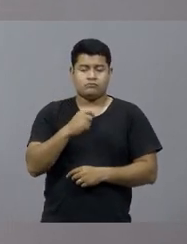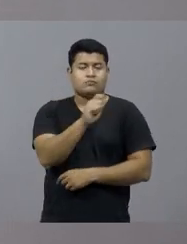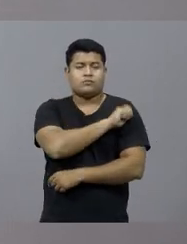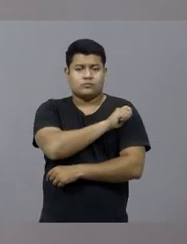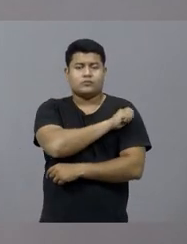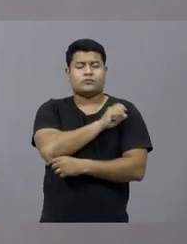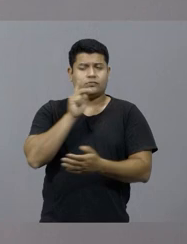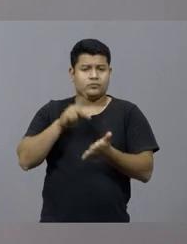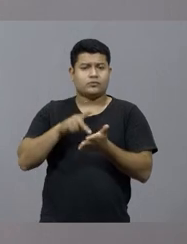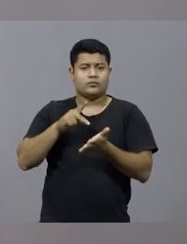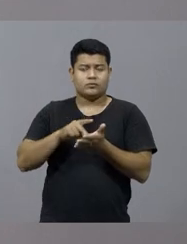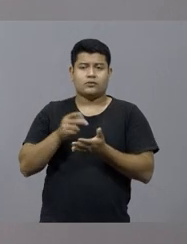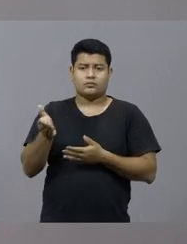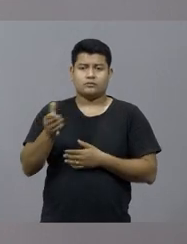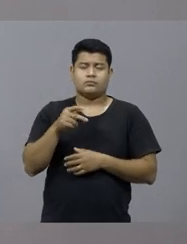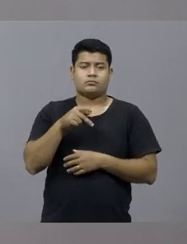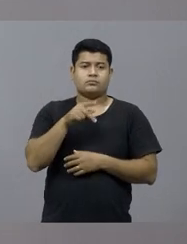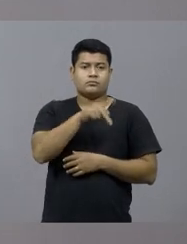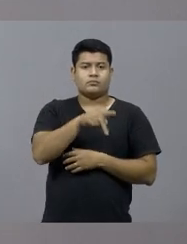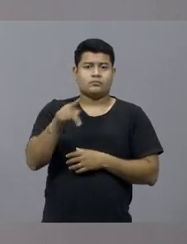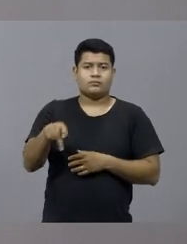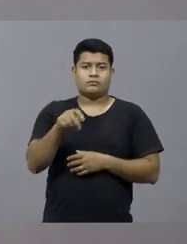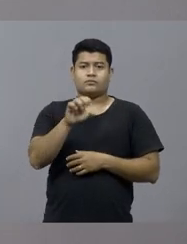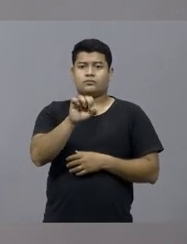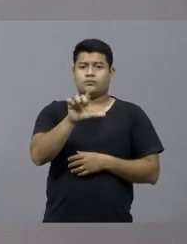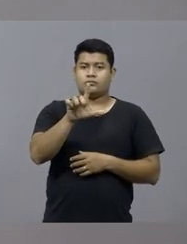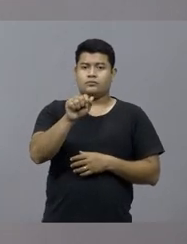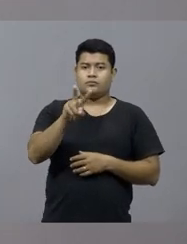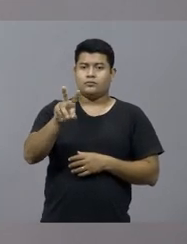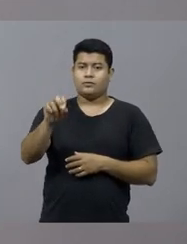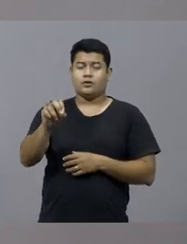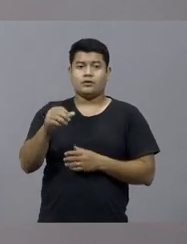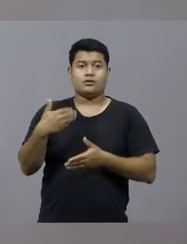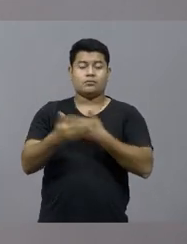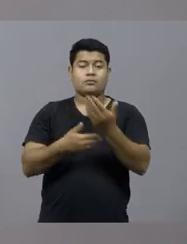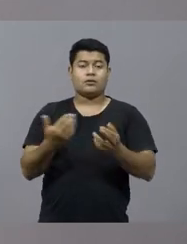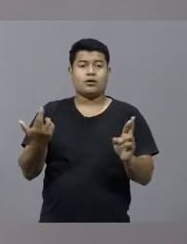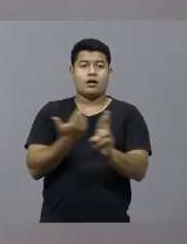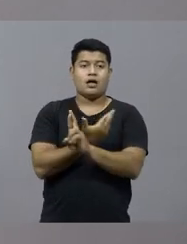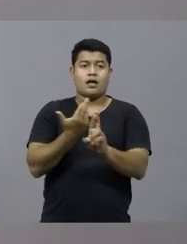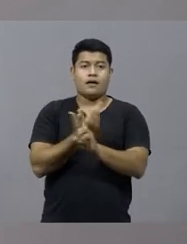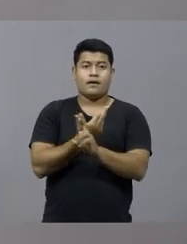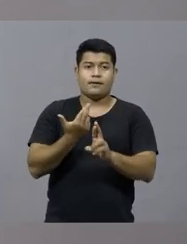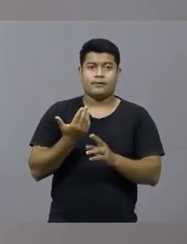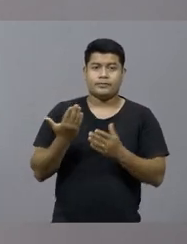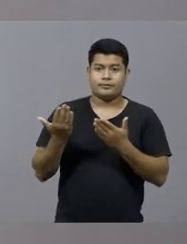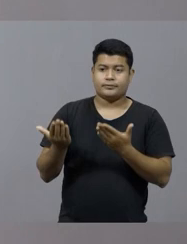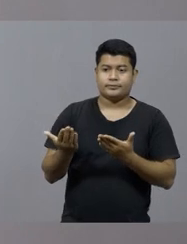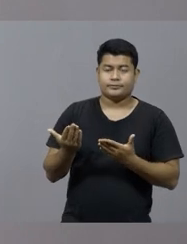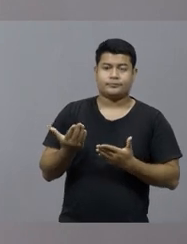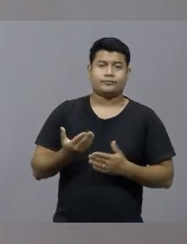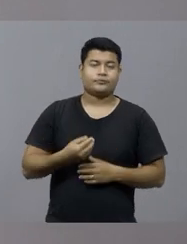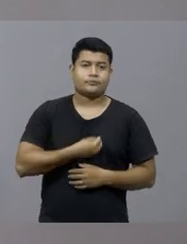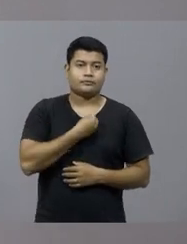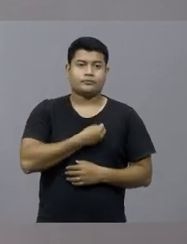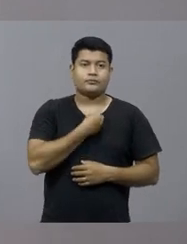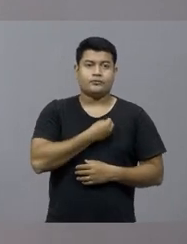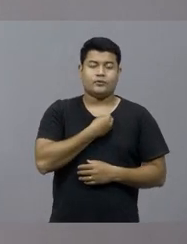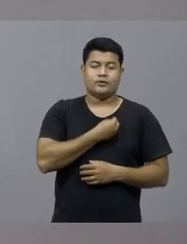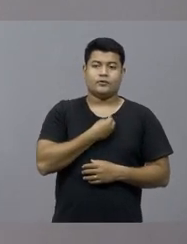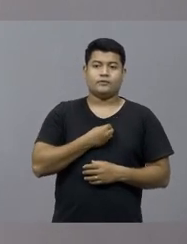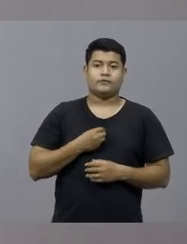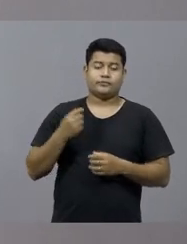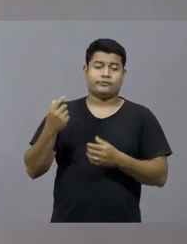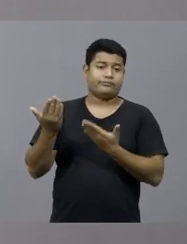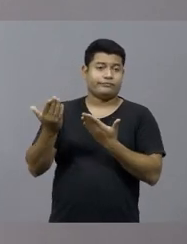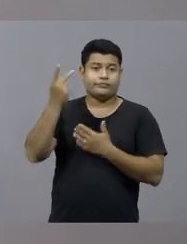fui mesmo aluna dele. E, por fim, ele faz uma associação entre o Olavo de Carvalho, que mora em Richmond, nasceu em Campinas, nem é catarinense,